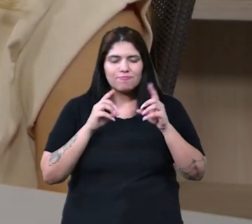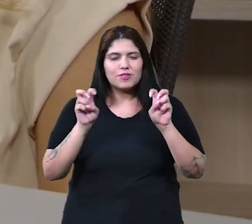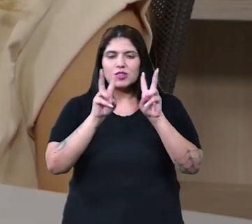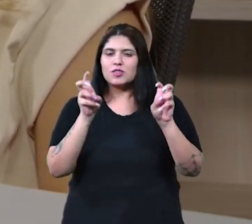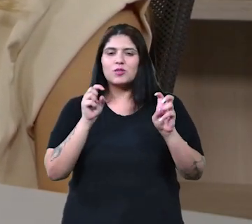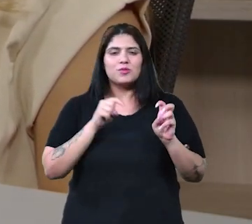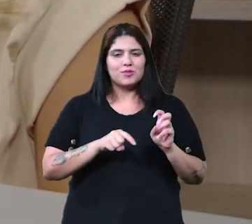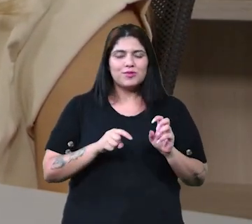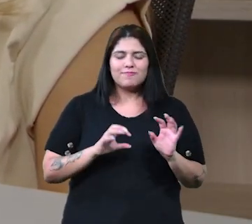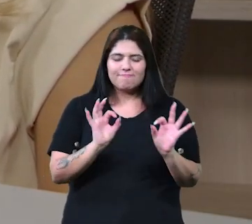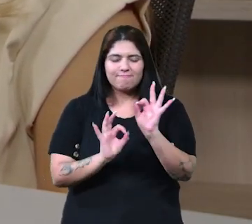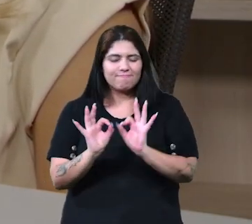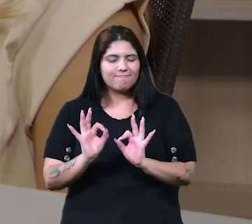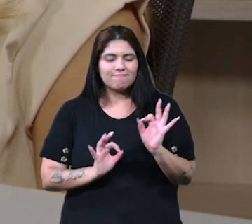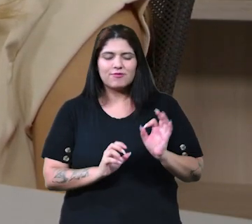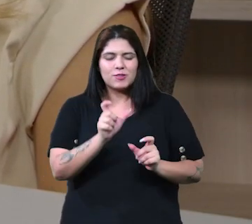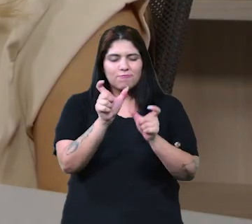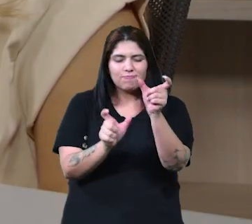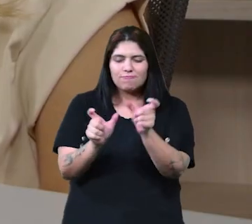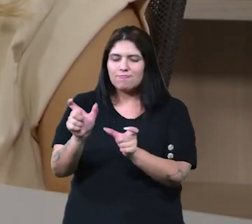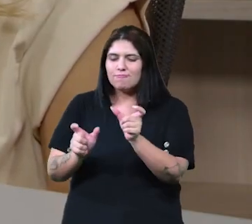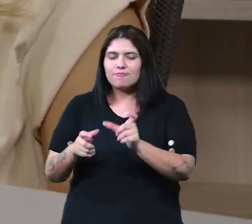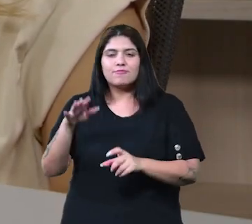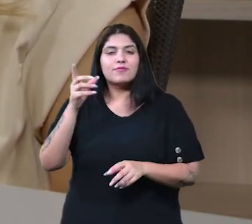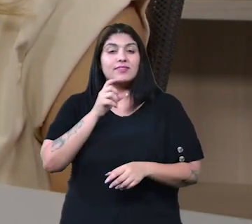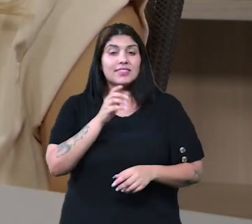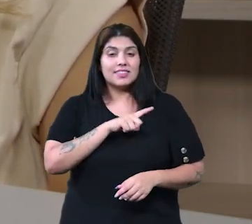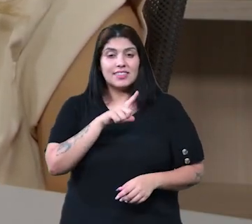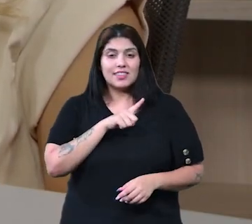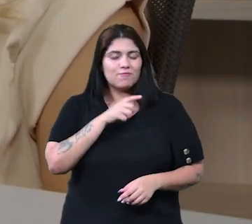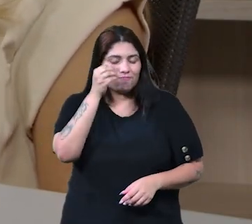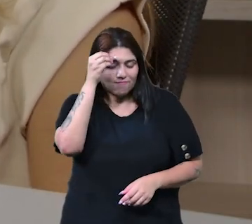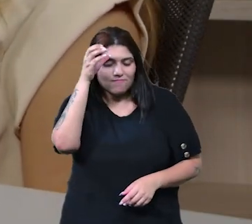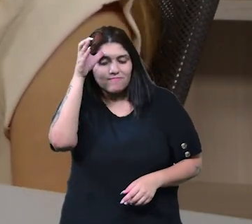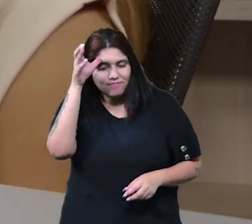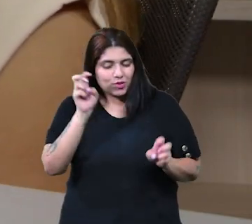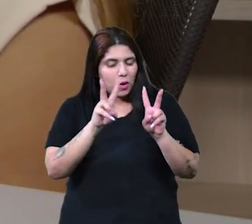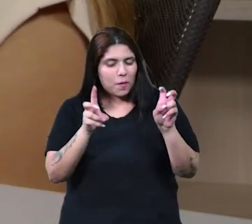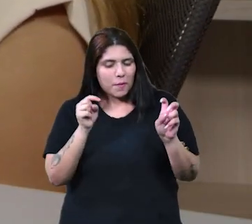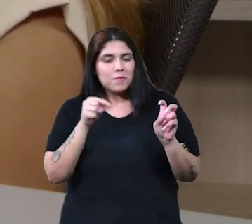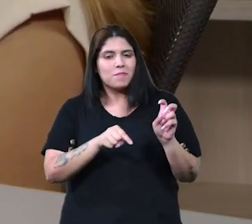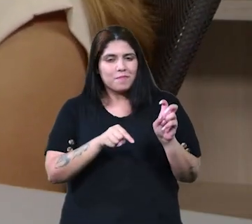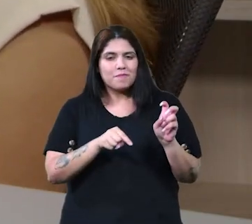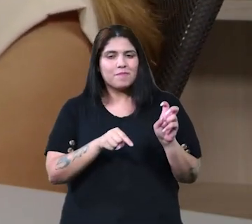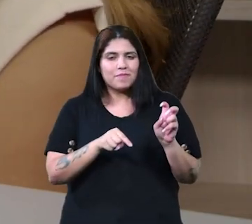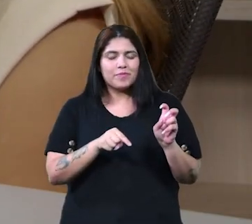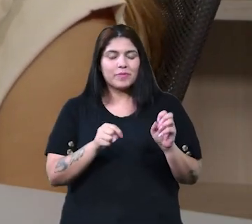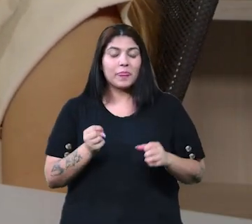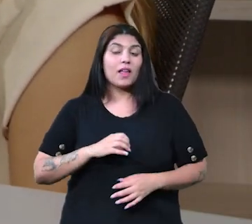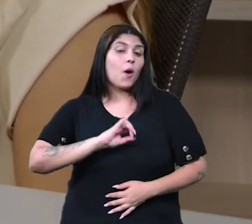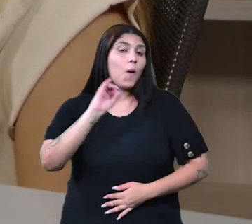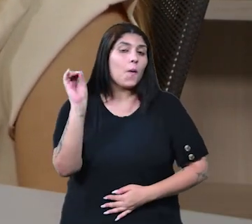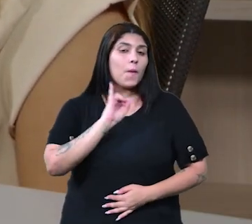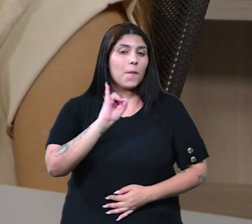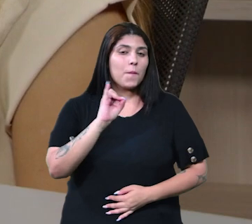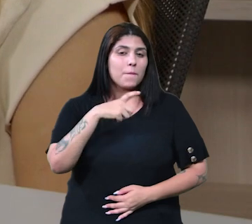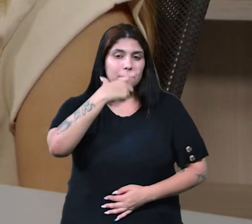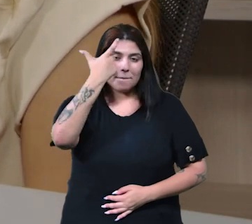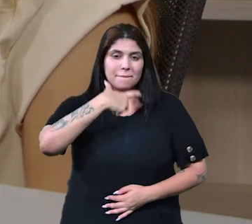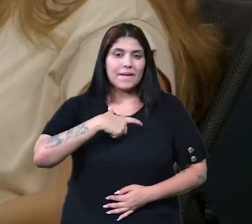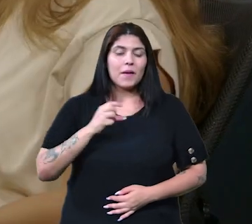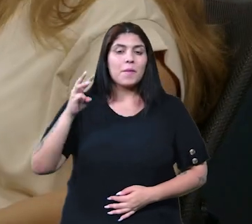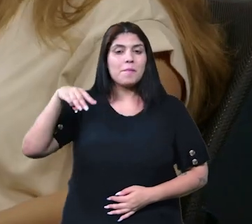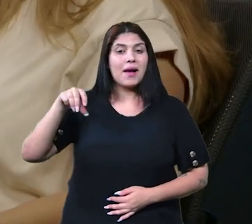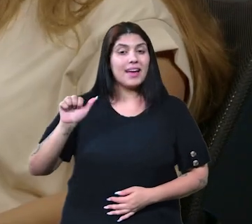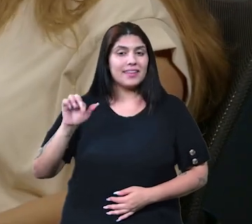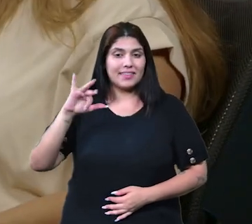as pessoas tomem conhecimento da sua importância. Sim. Olá, eu me chamo Maria Clara, eu era aluna